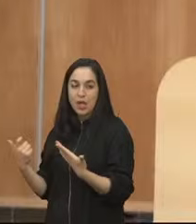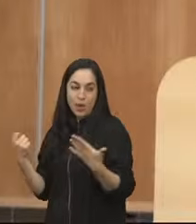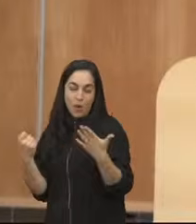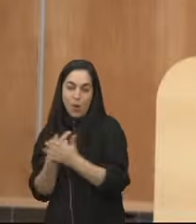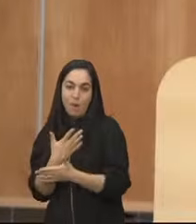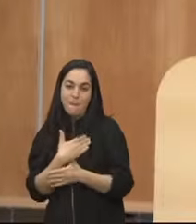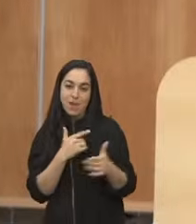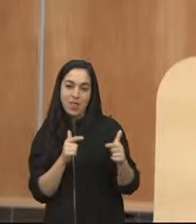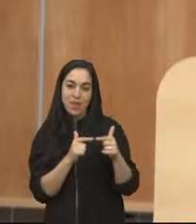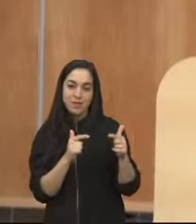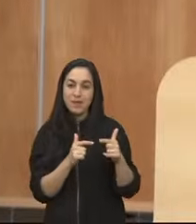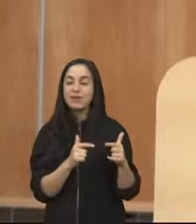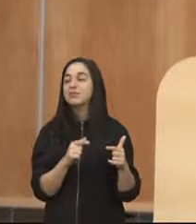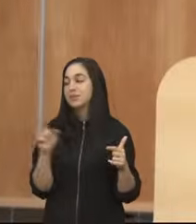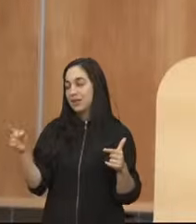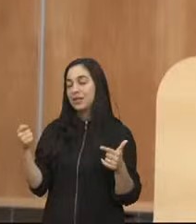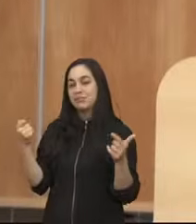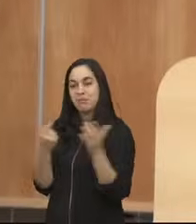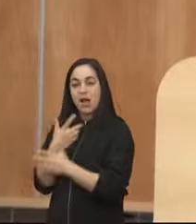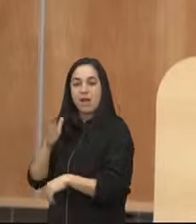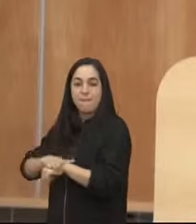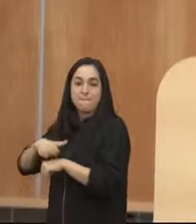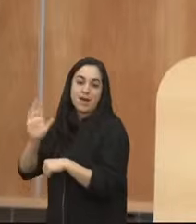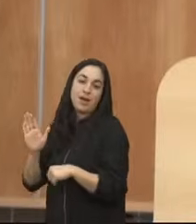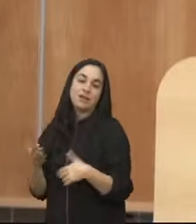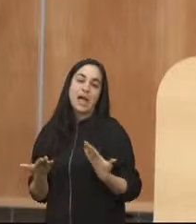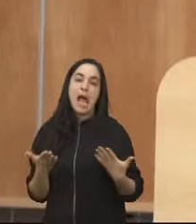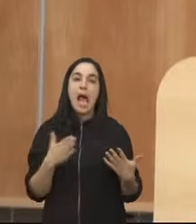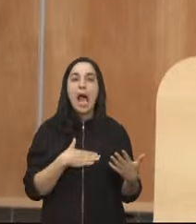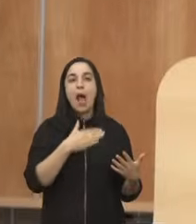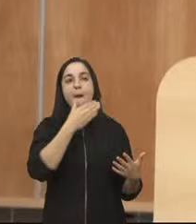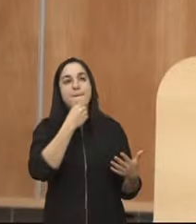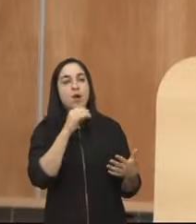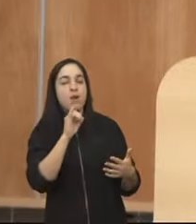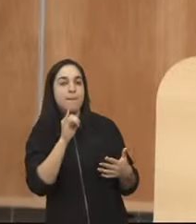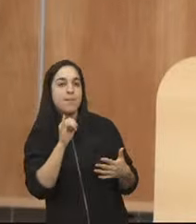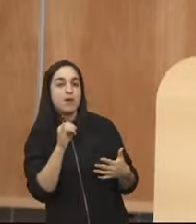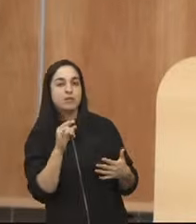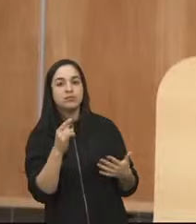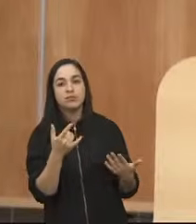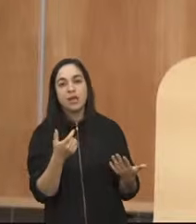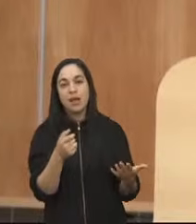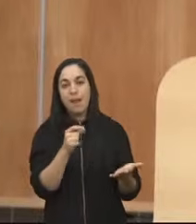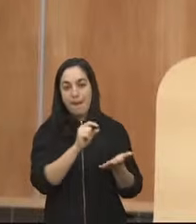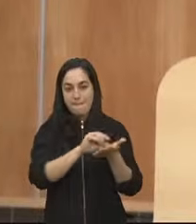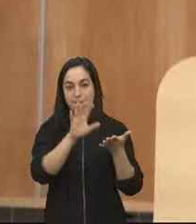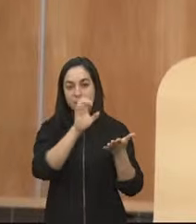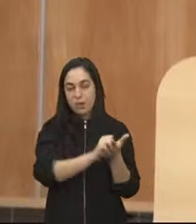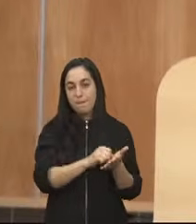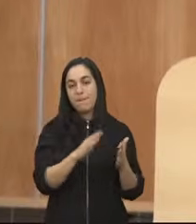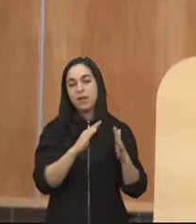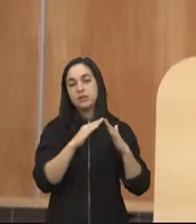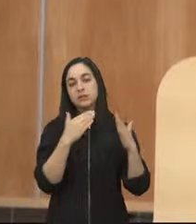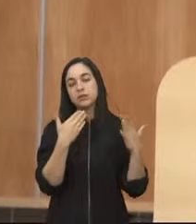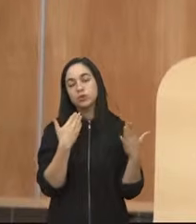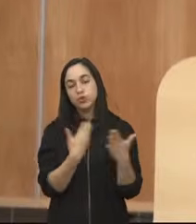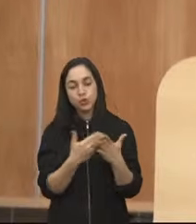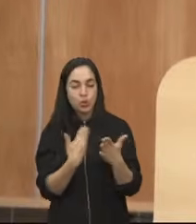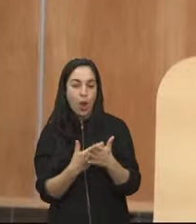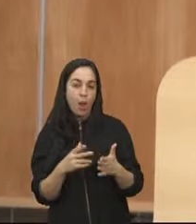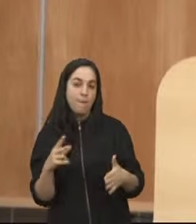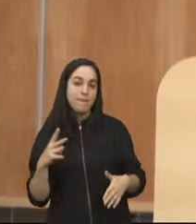vocês, por exemplo, que tem, vai um outro irmãozinho matriculado numa escola particular, vai